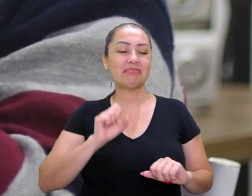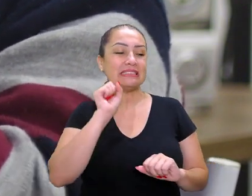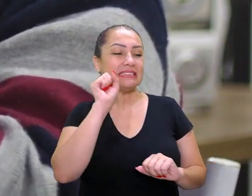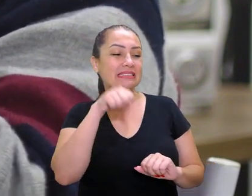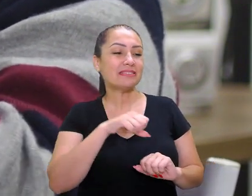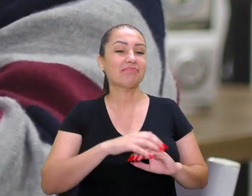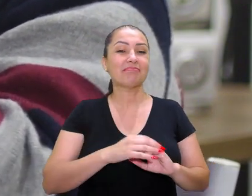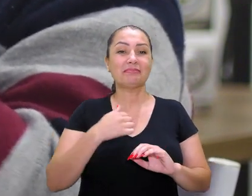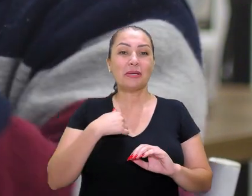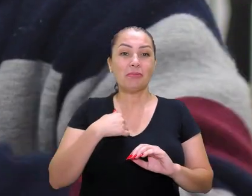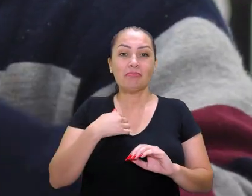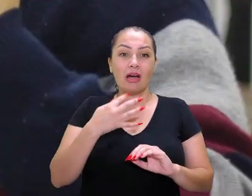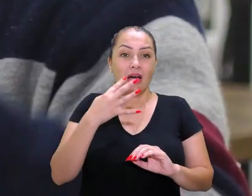chorando.